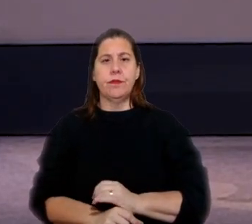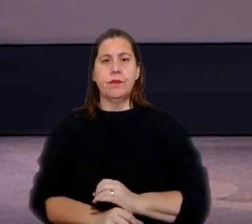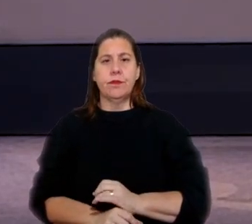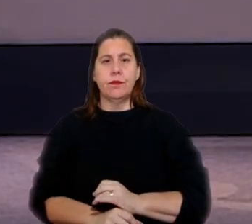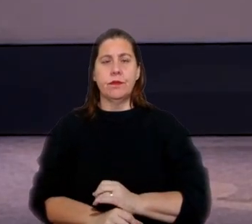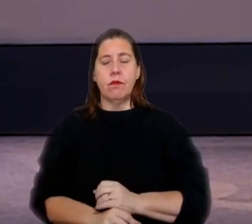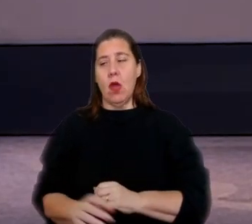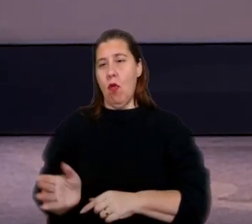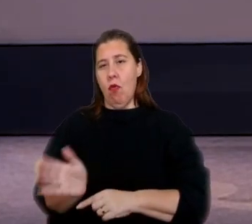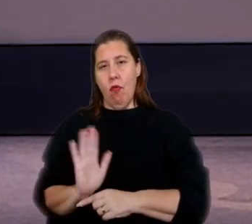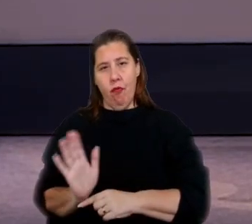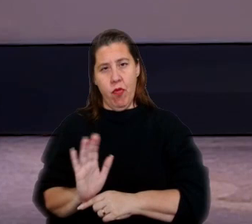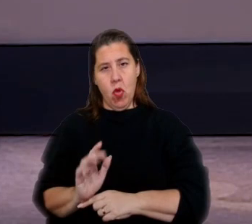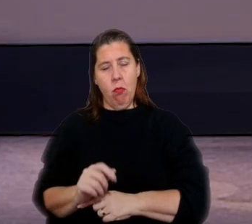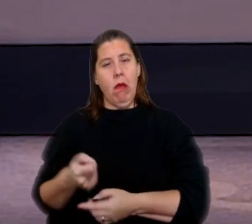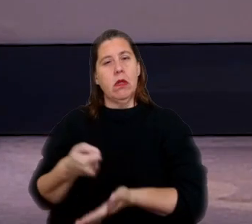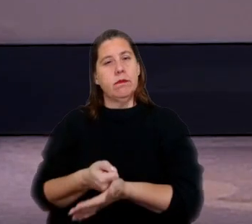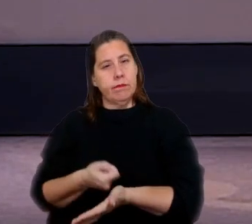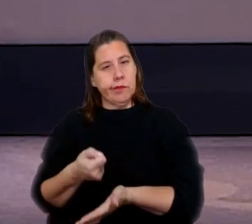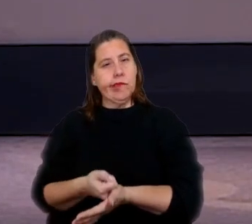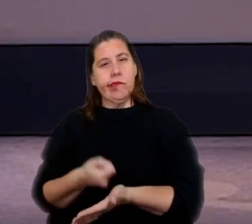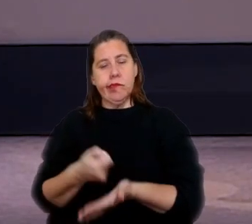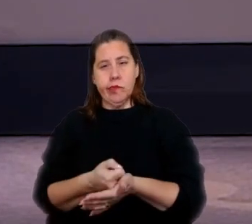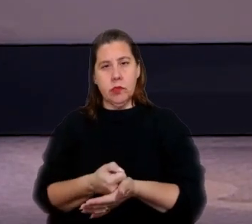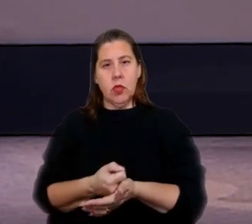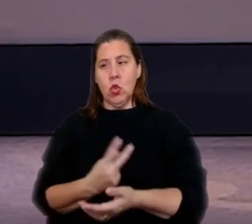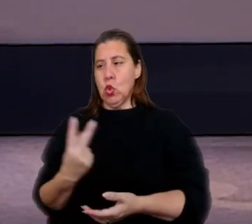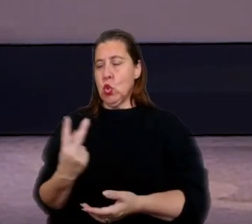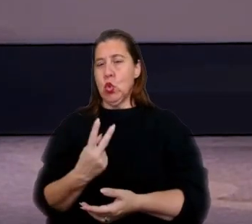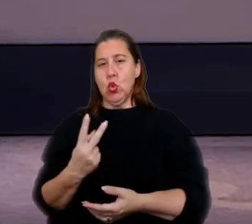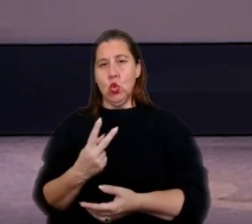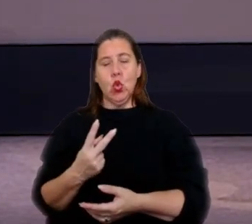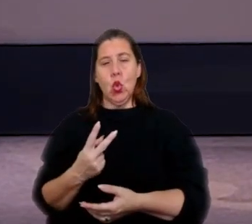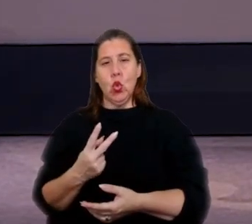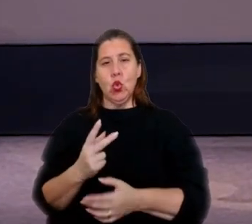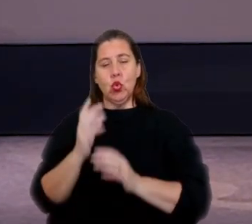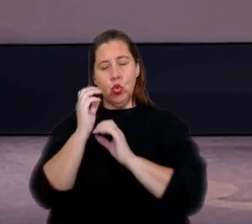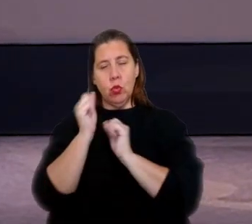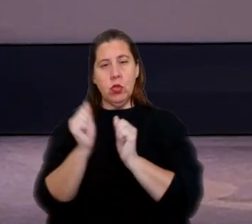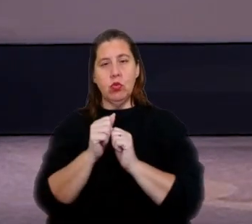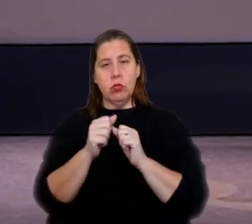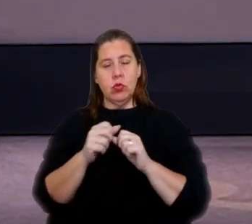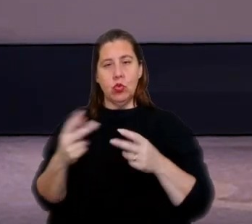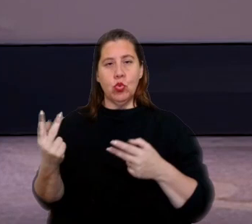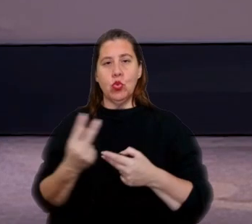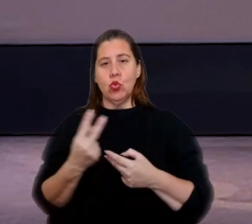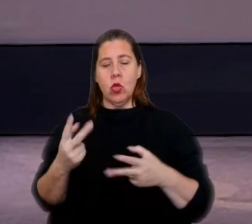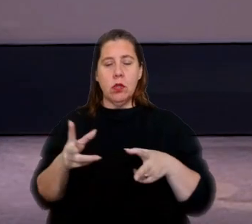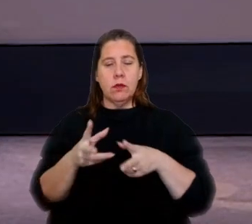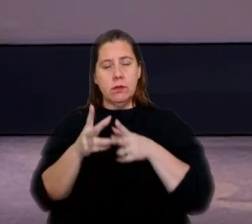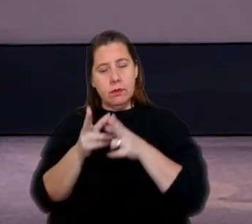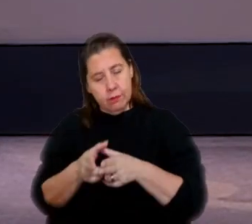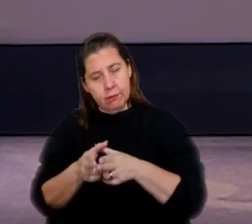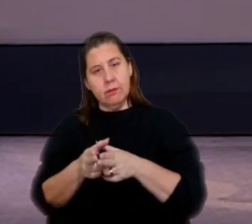sobre... O filme, ele insiste numa questão deles dormirem junto, né? Tem a mãe